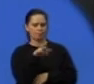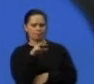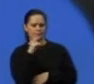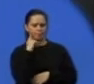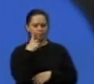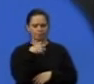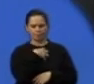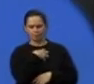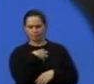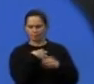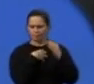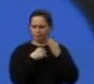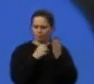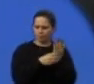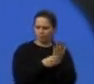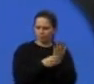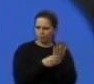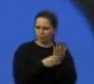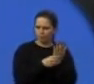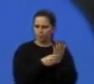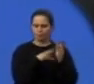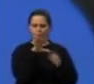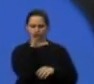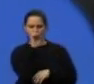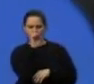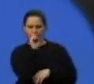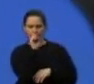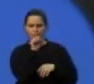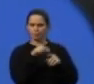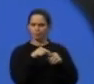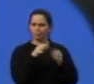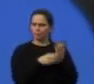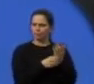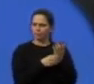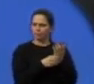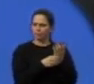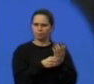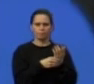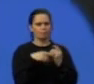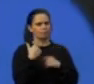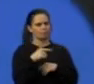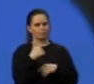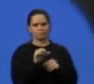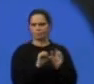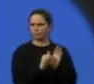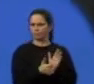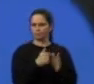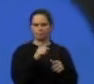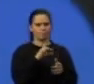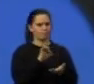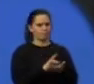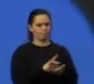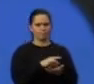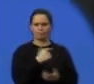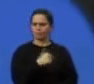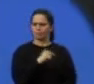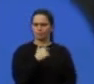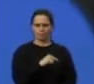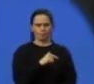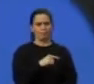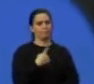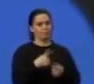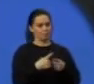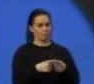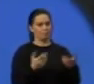sentir, verificar a respiração, sentir ou ouvir, eles não são mais prioridades no atendimento. Hoje